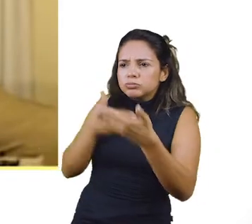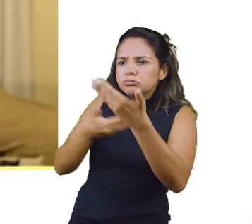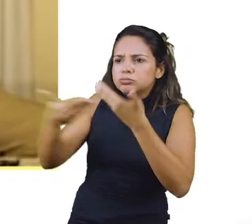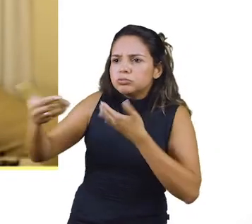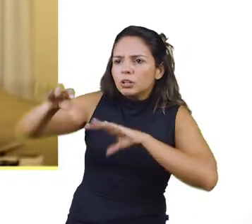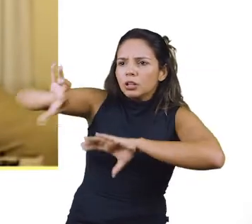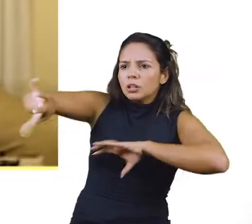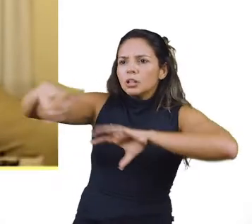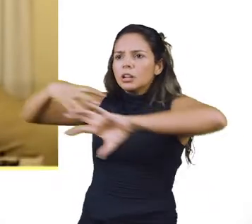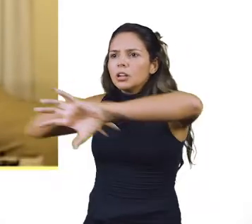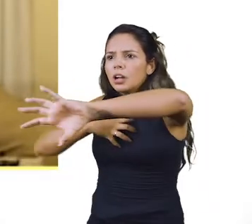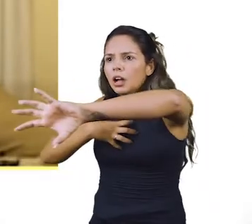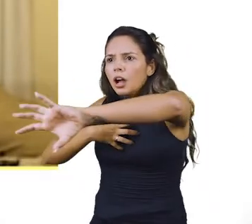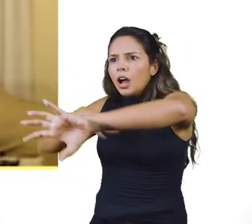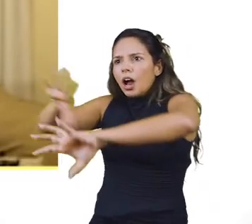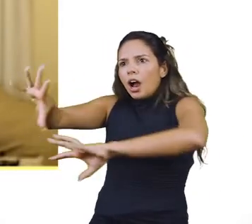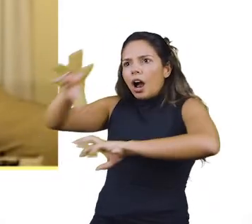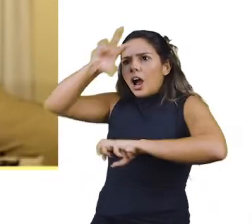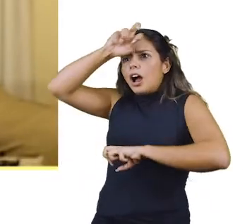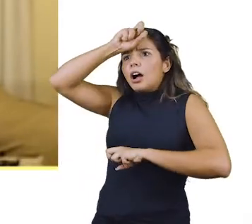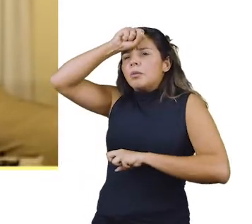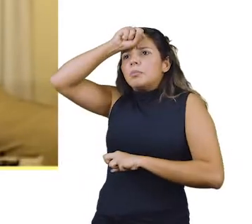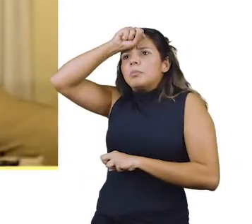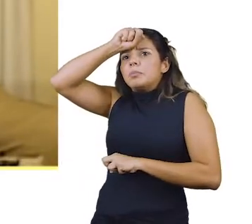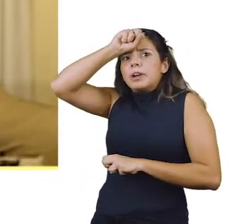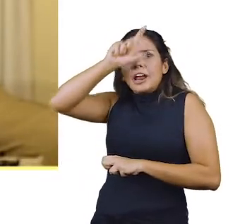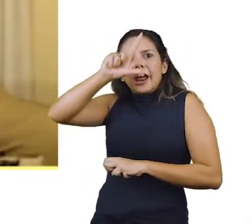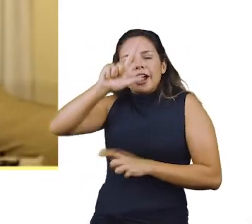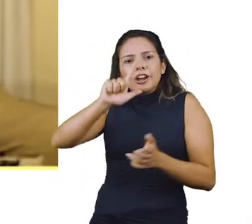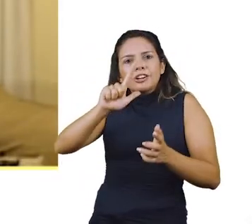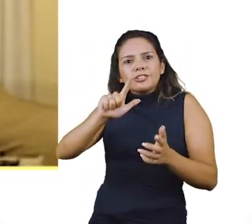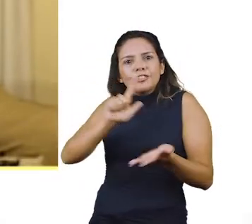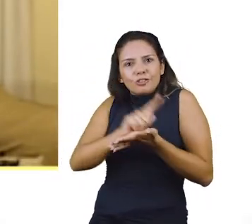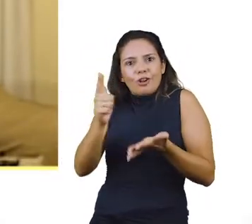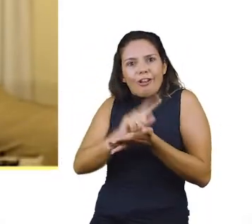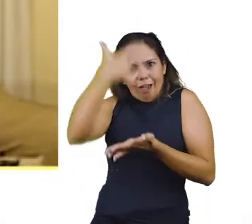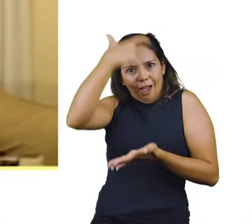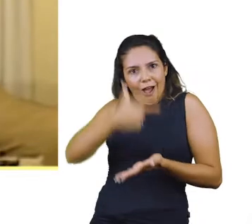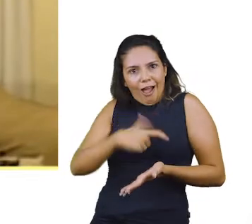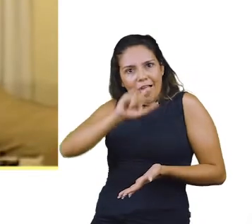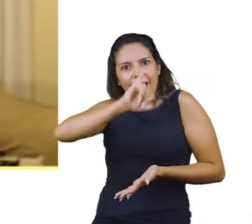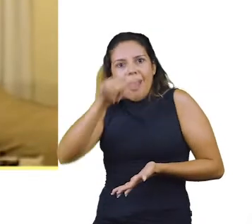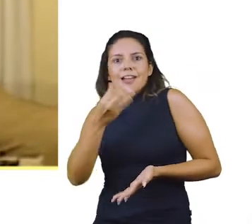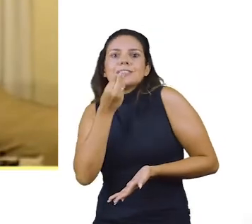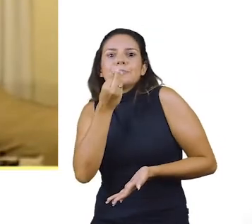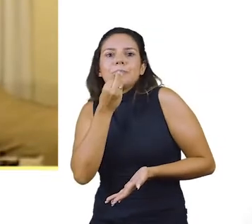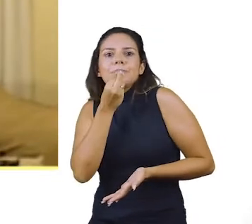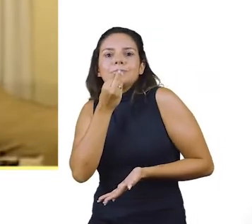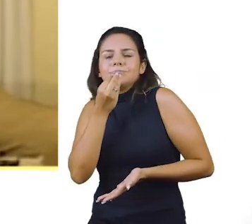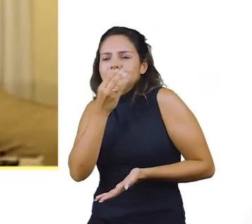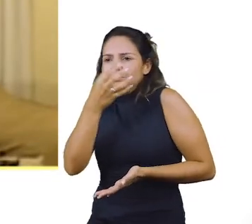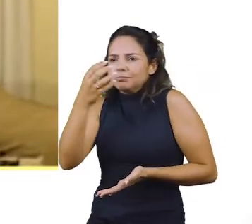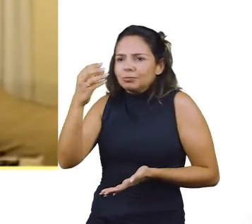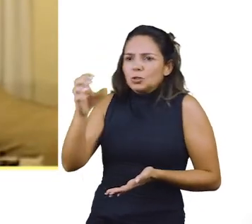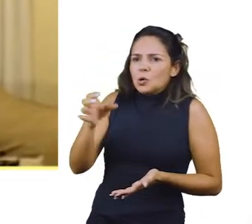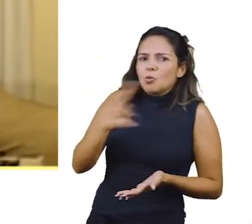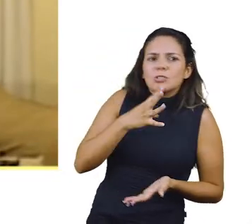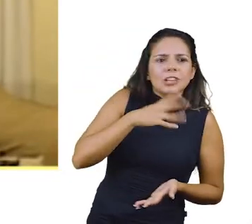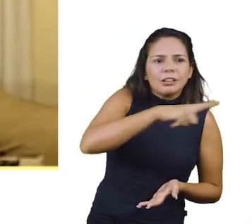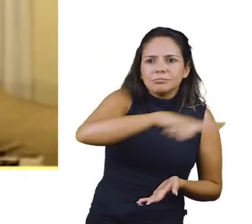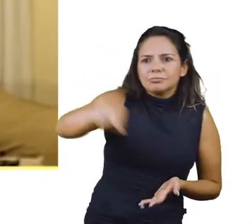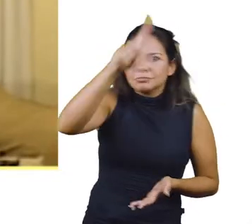passar. O jornalista tem algum tipo de experiência de estar em lugares, de conhecer alguns tipos de pessoas, de